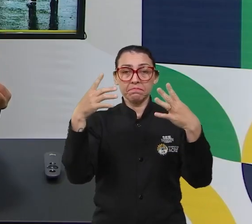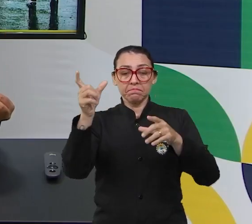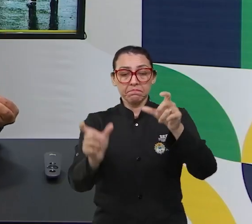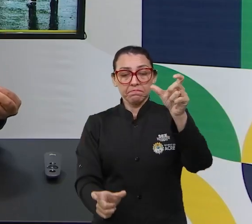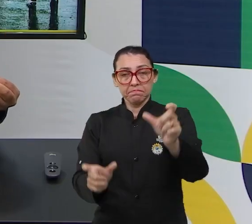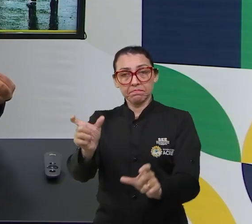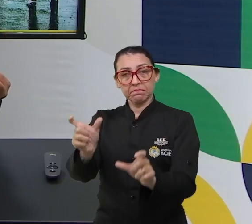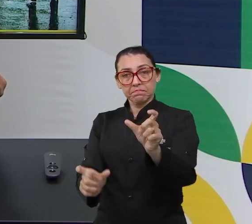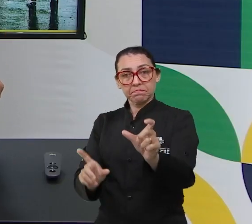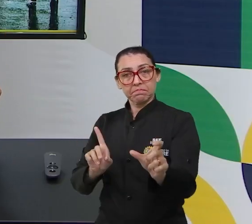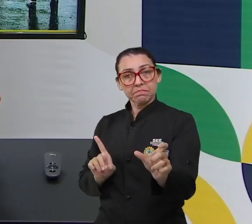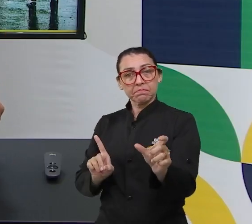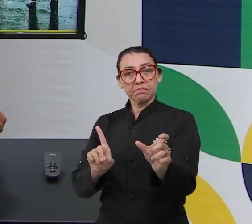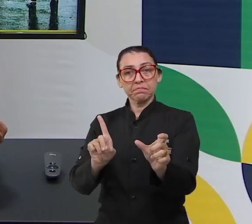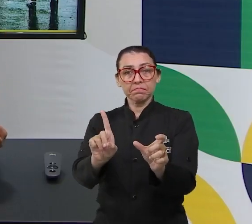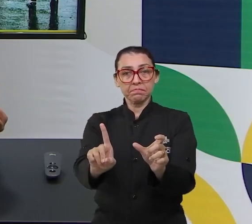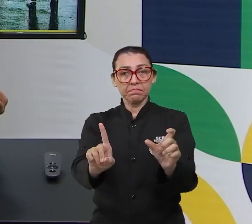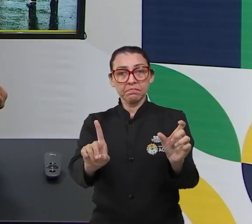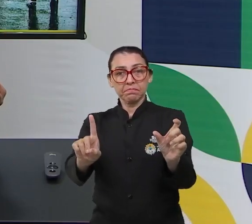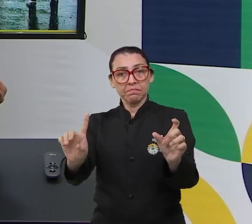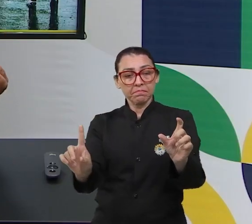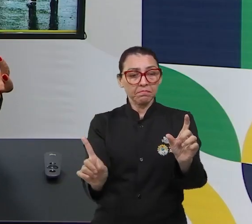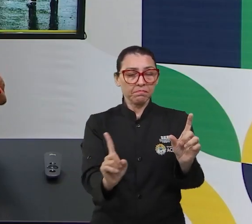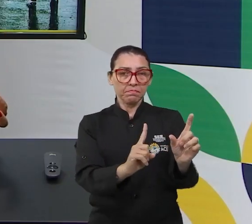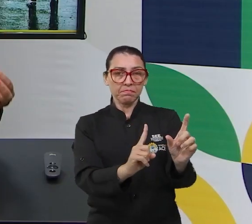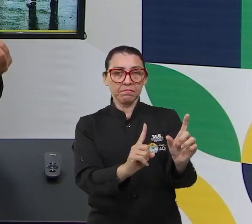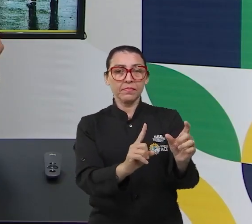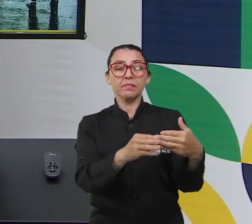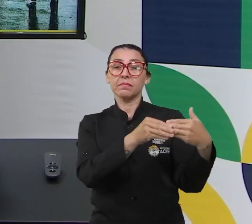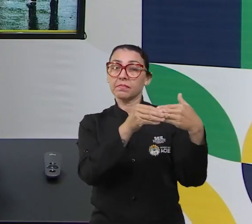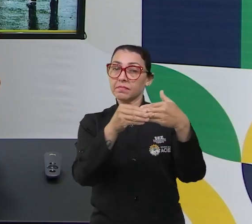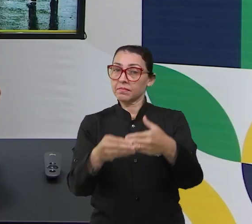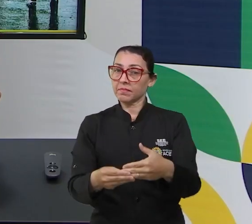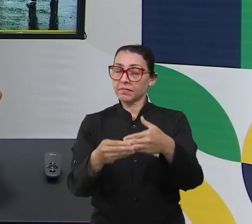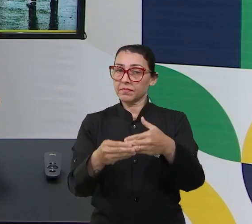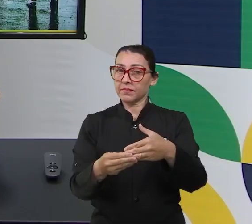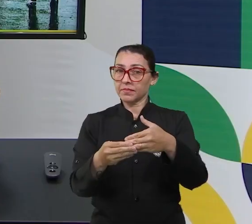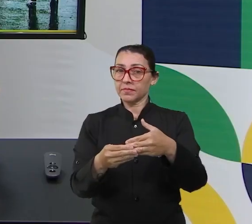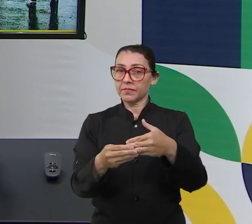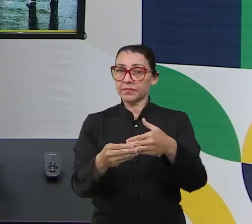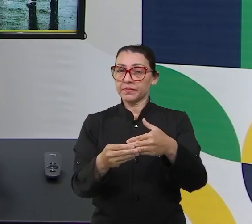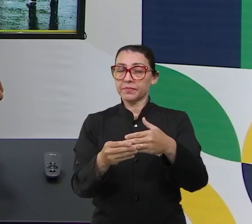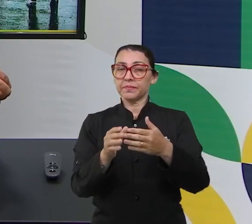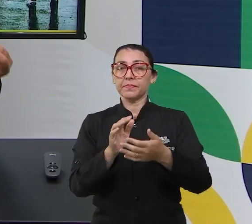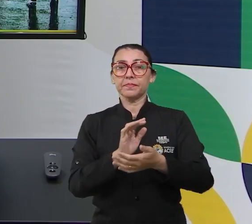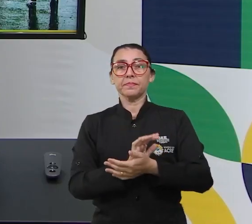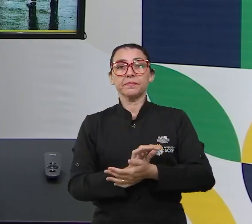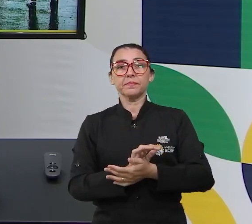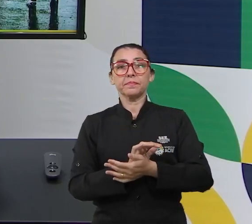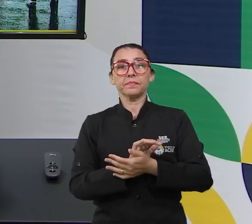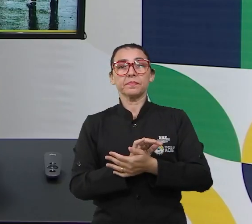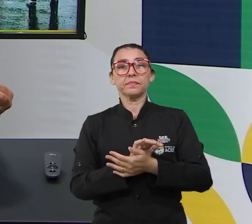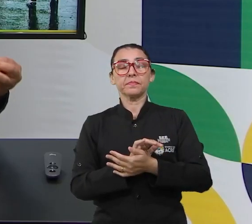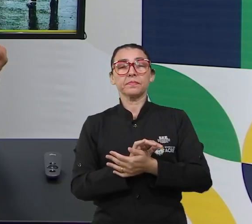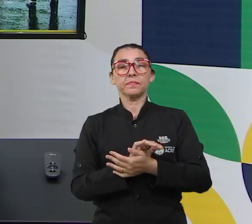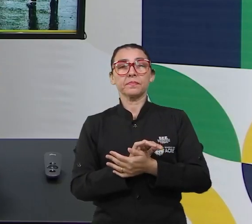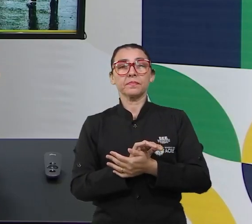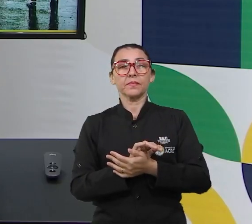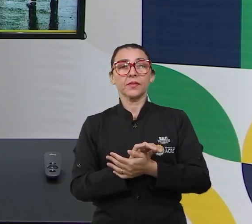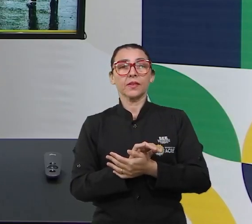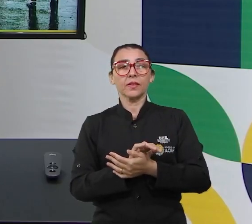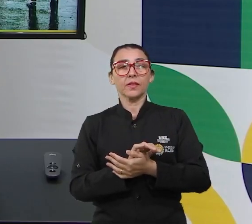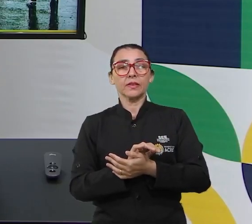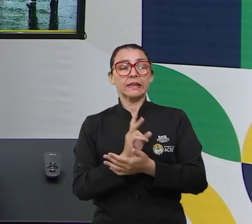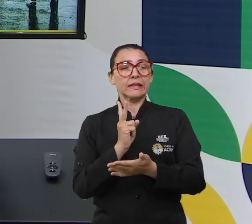daquela pessoa que passa por ali, né, trazendo ela ali para... tirando ela, na verdade, do